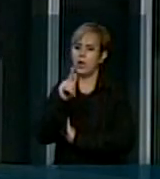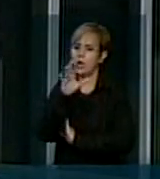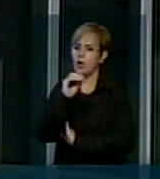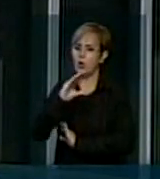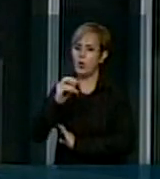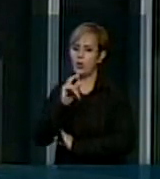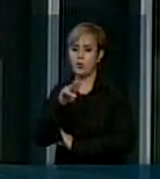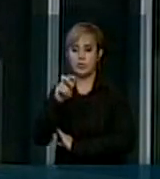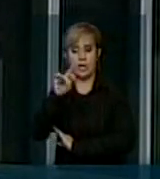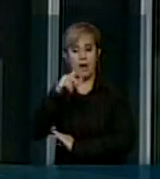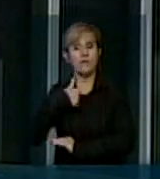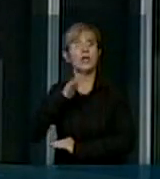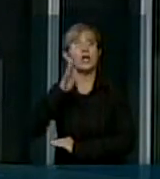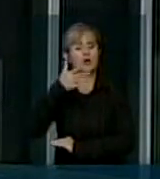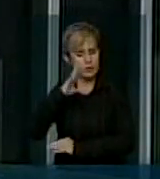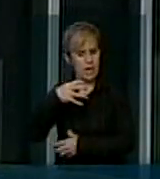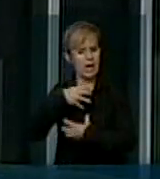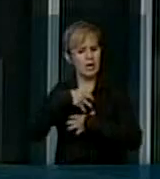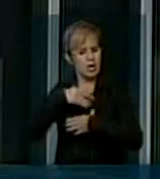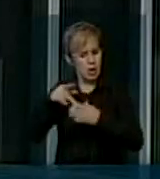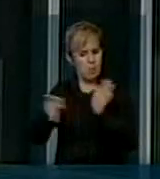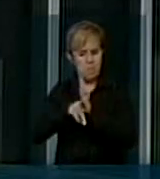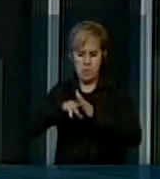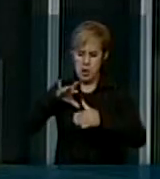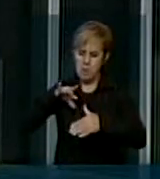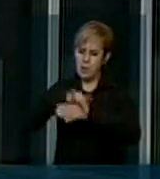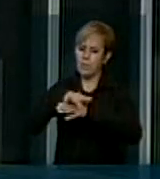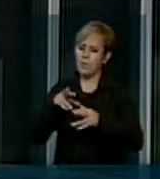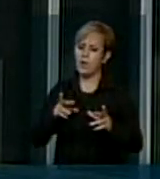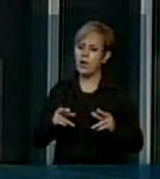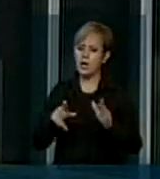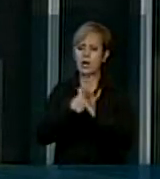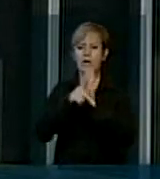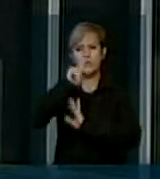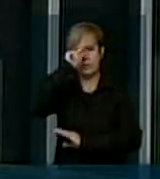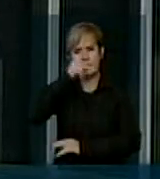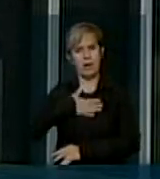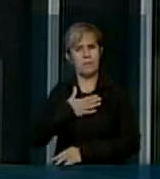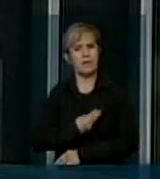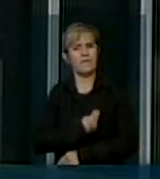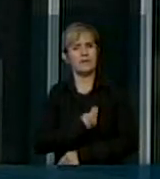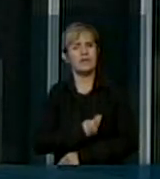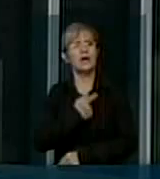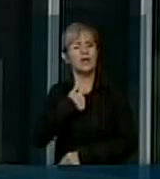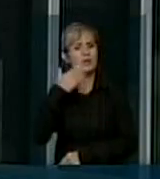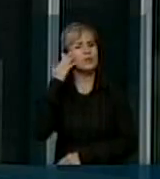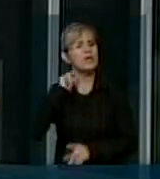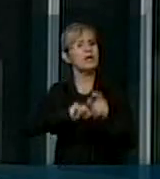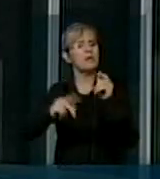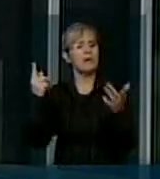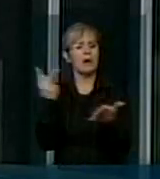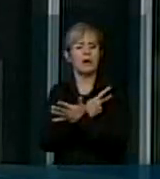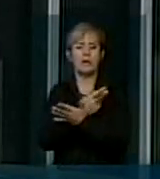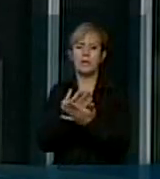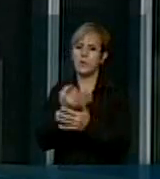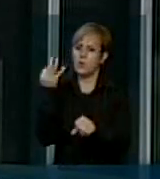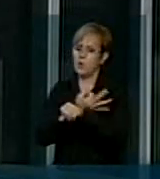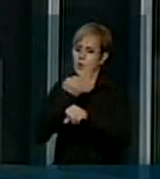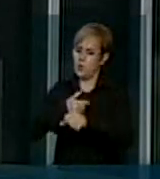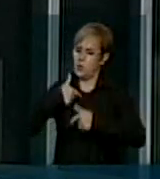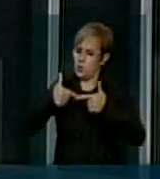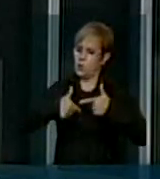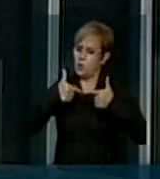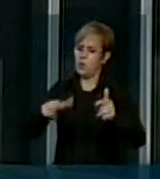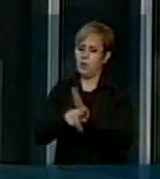câncer, eu sei o que é o drama desse diagnóstico. É uma batalha que não